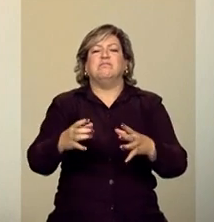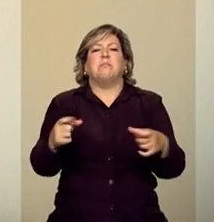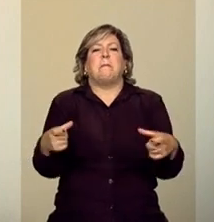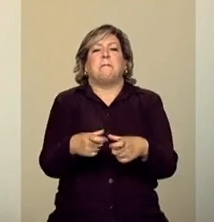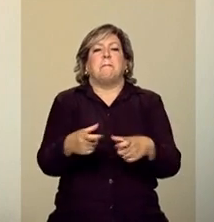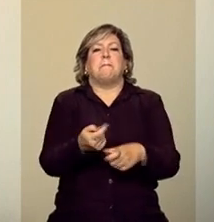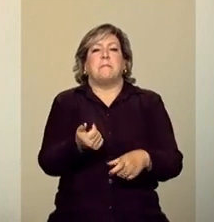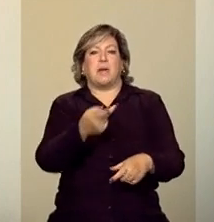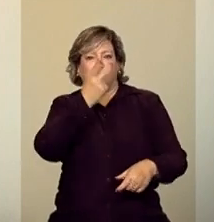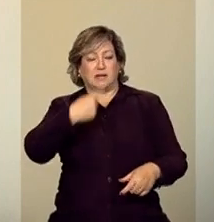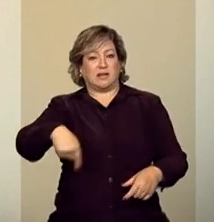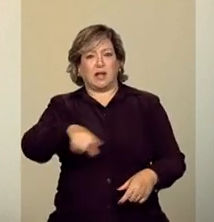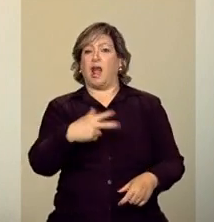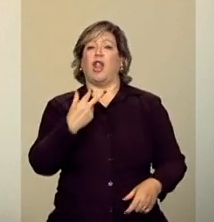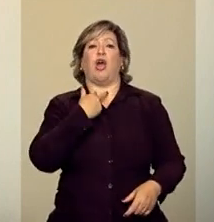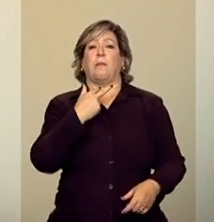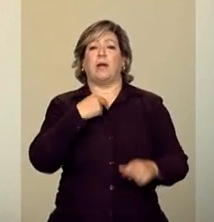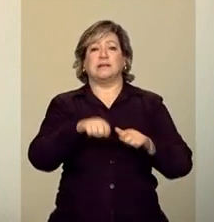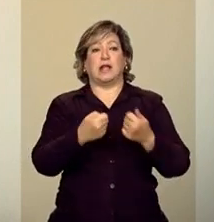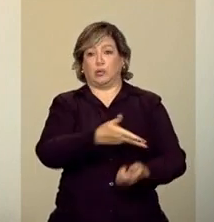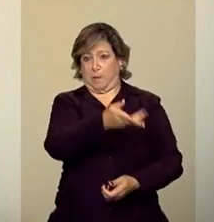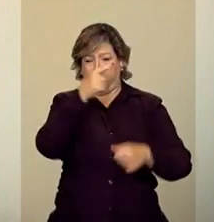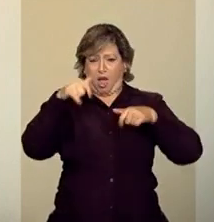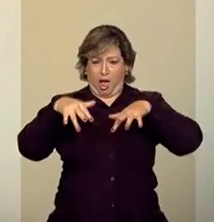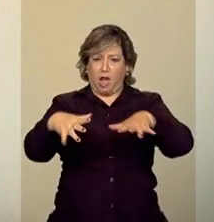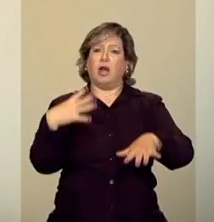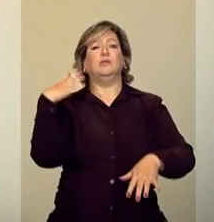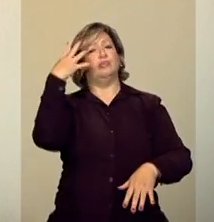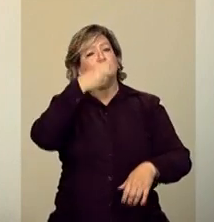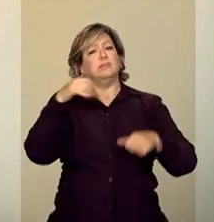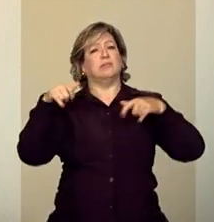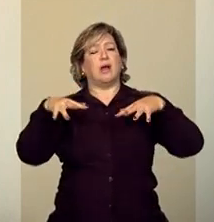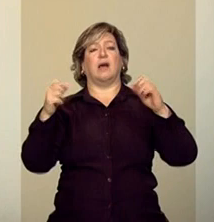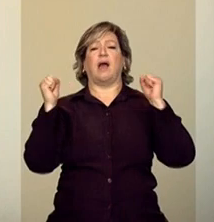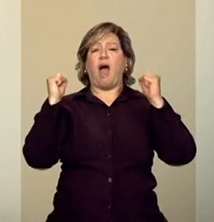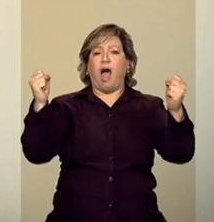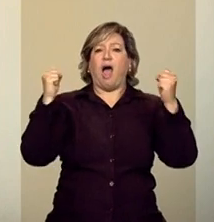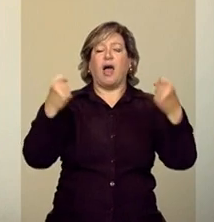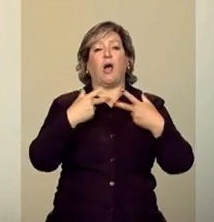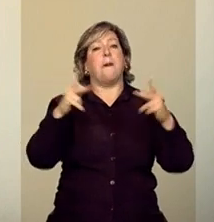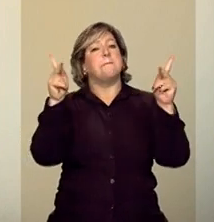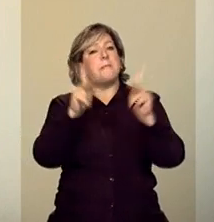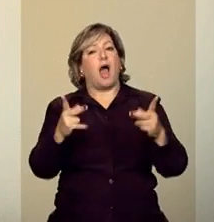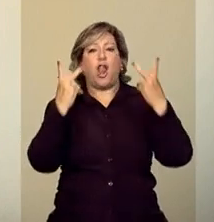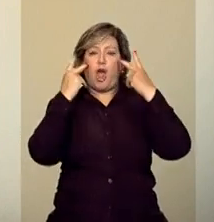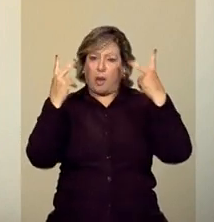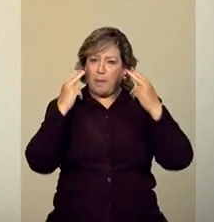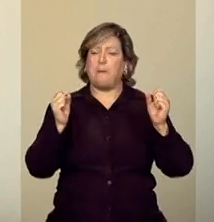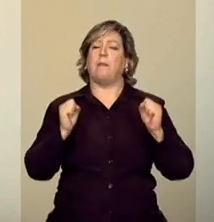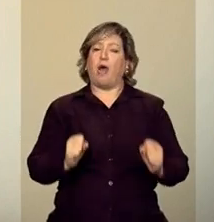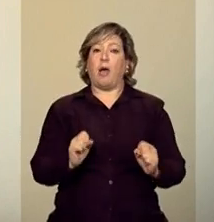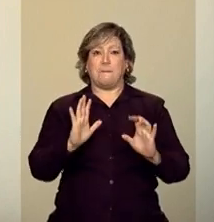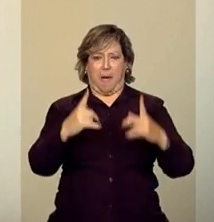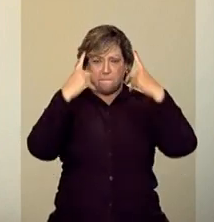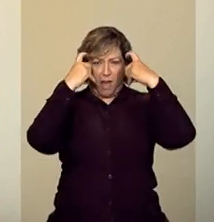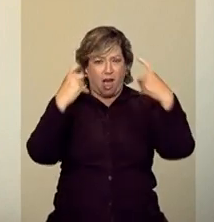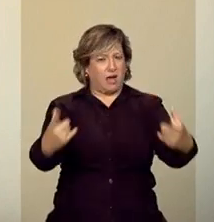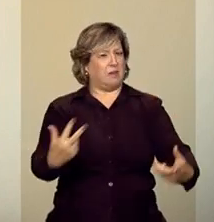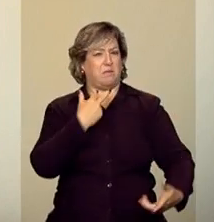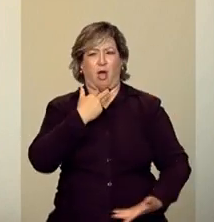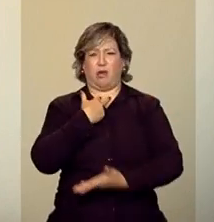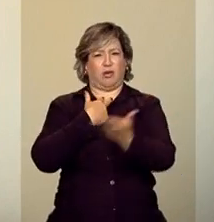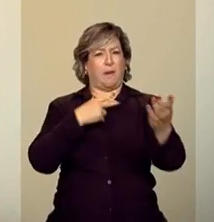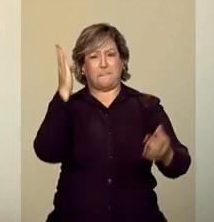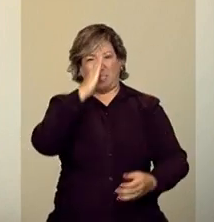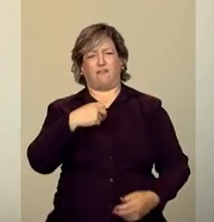não pode manchar um movimento pacífico e democrático. Não podemos conviver com essa violência que envergonha